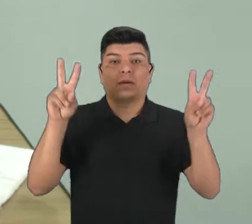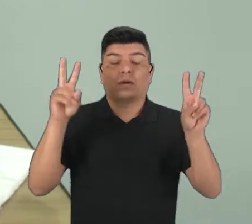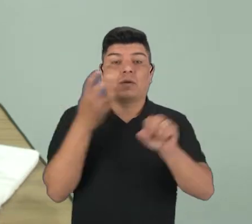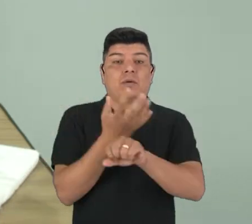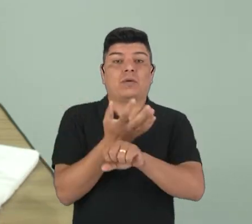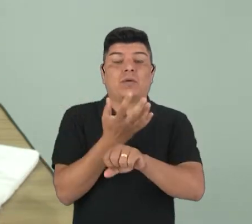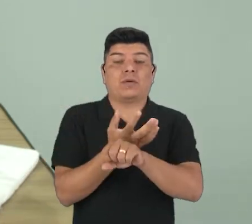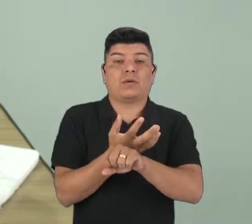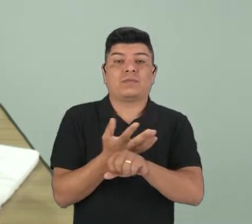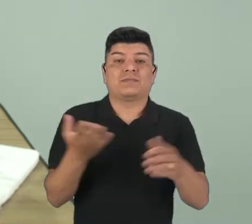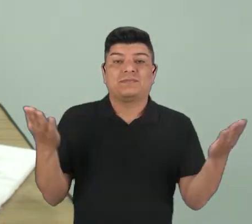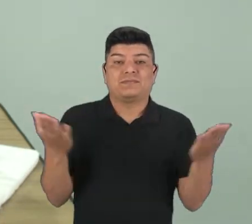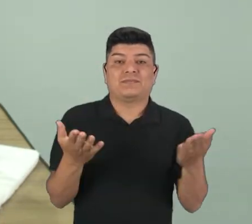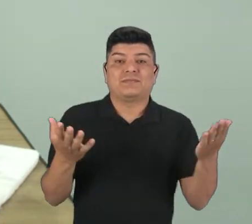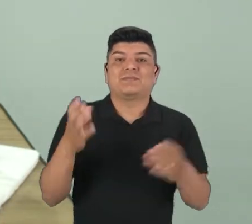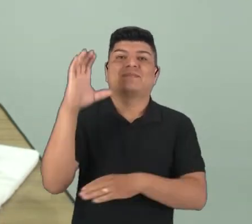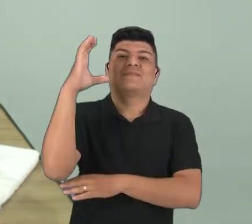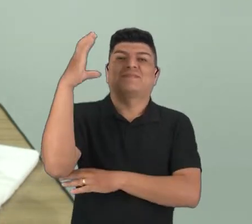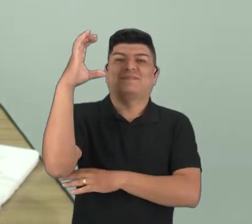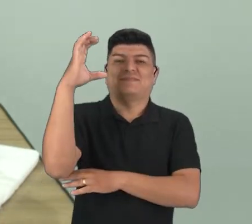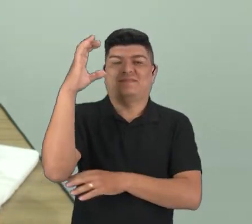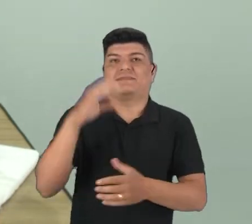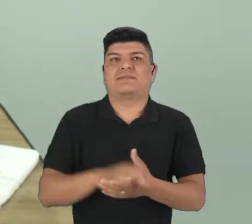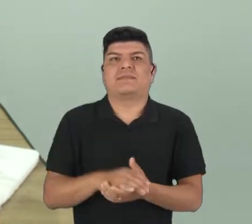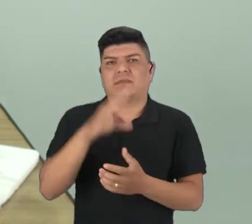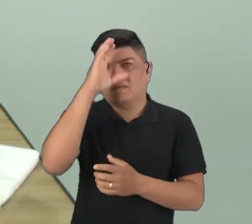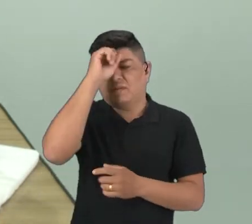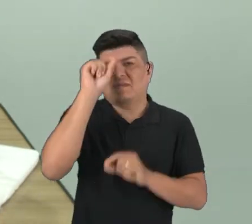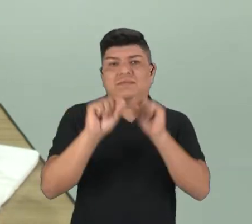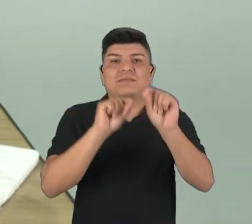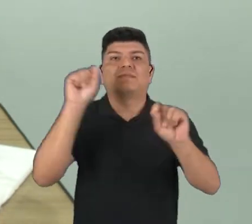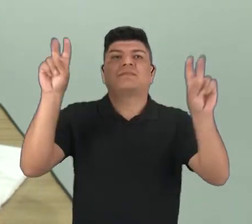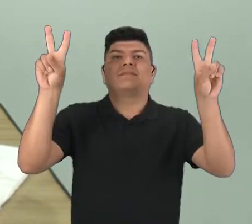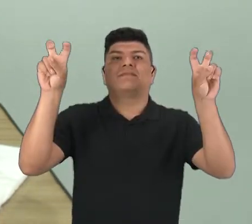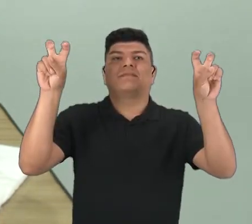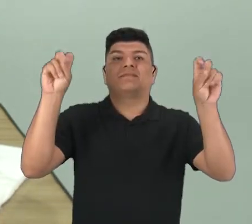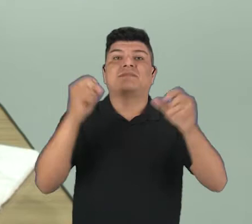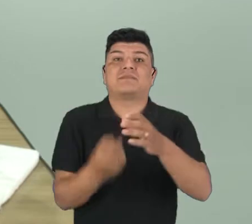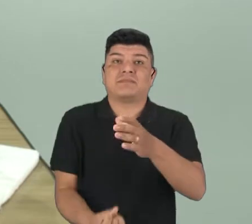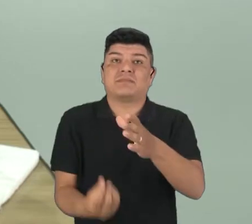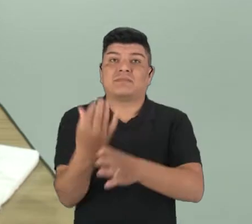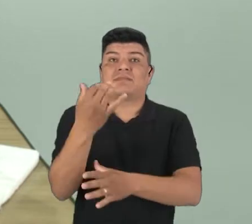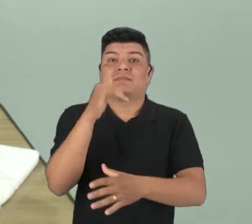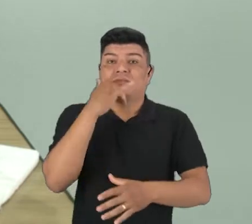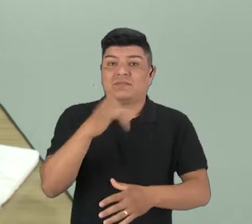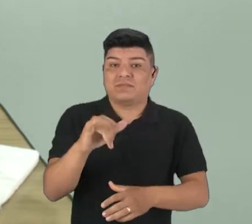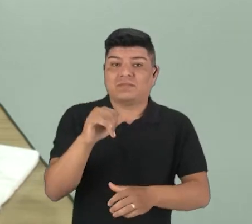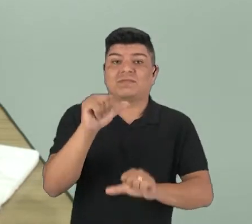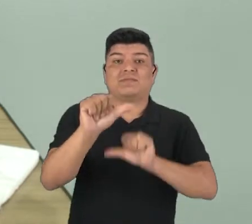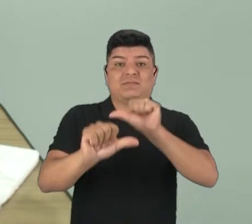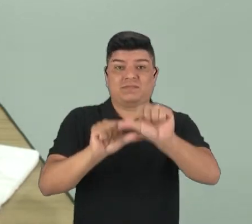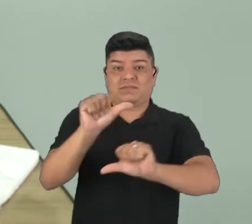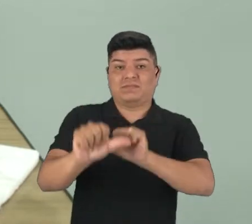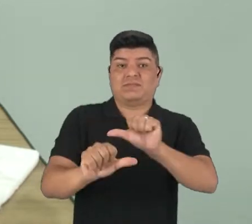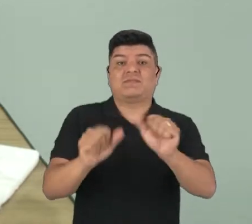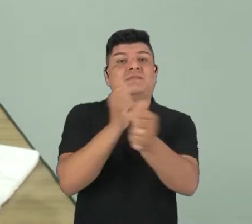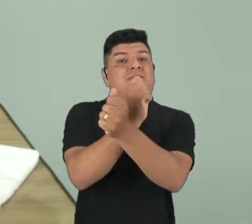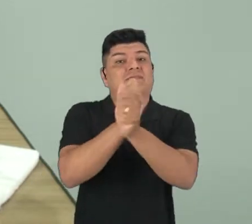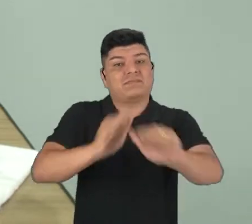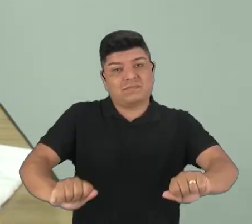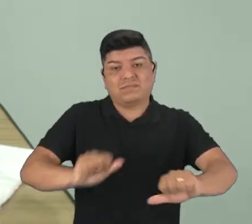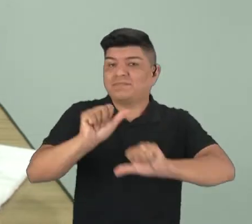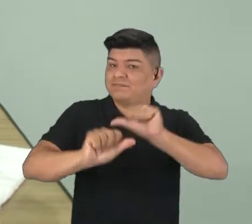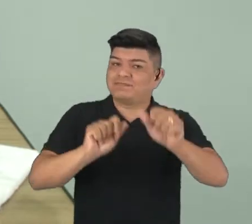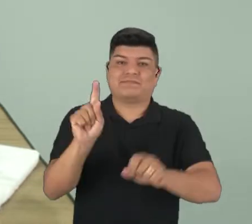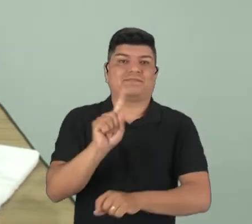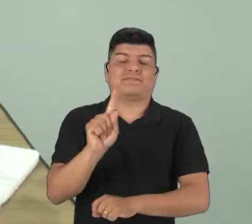que nós vamos aprender? Nós vamos aprender sobre as fontes de energias renováveis e não renováveis. Fontes